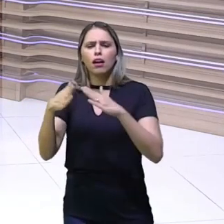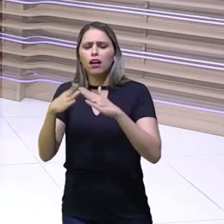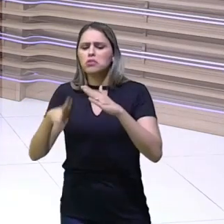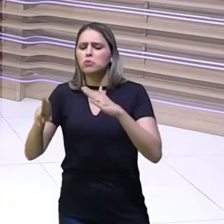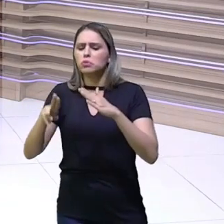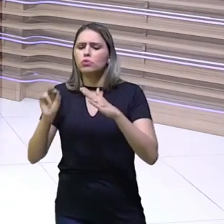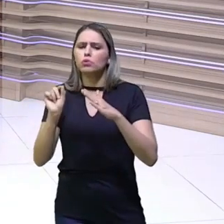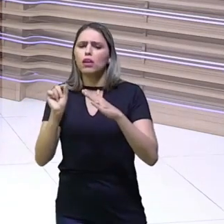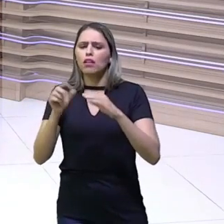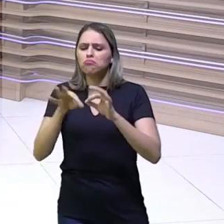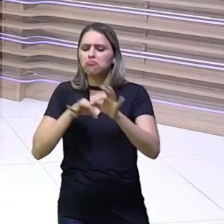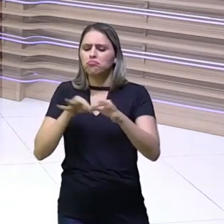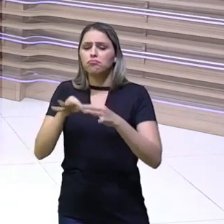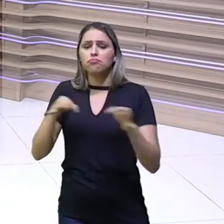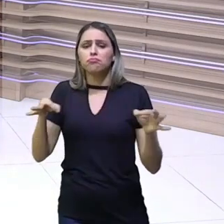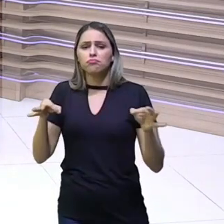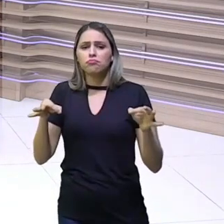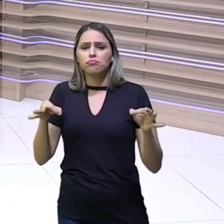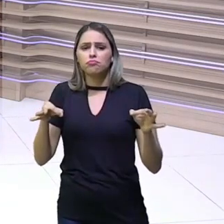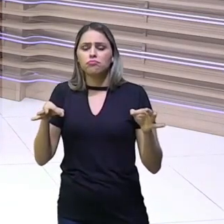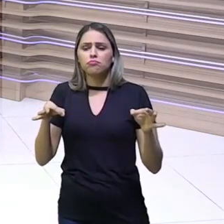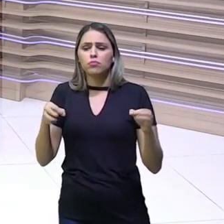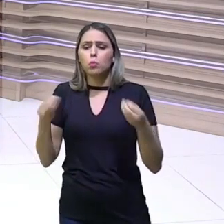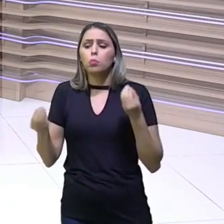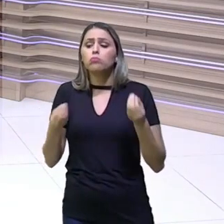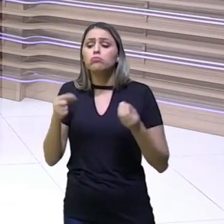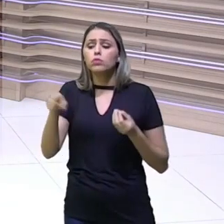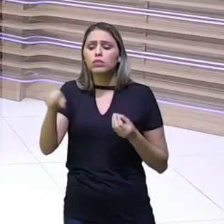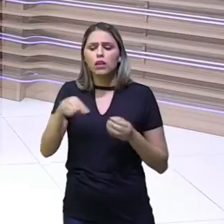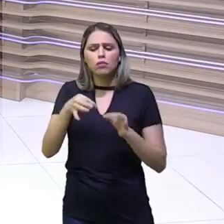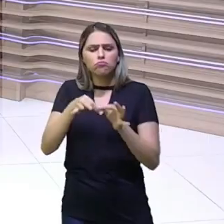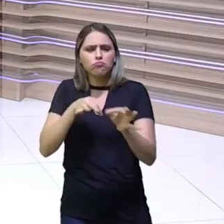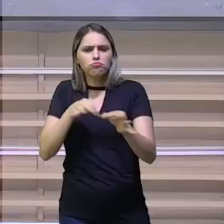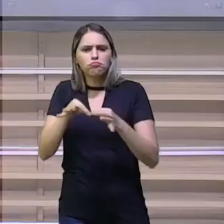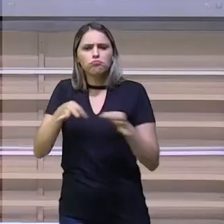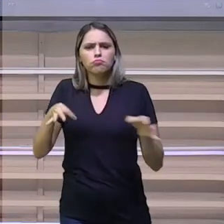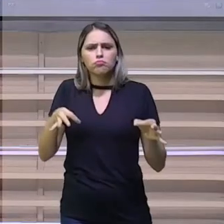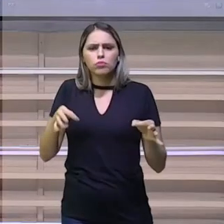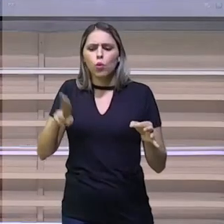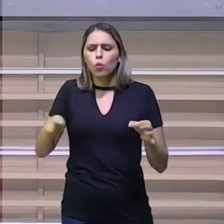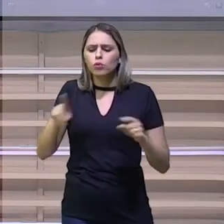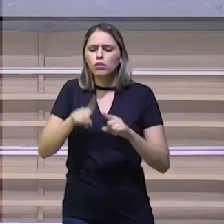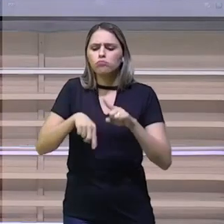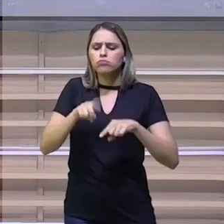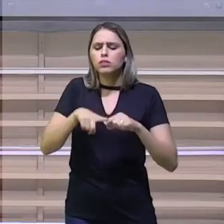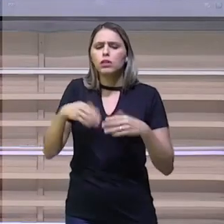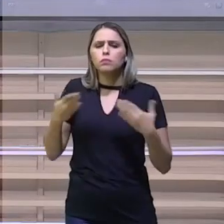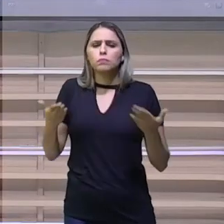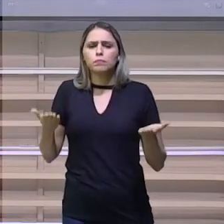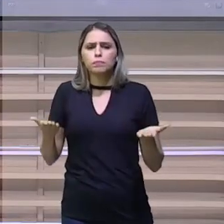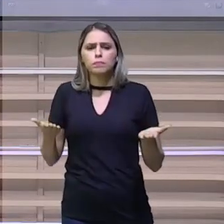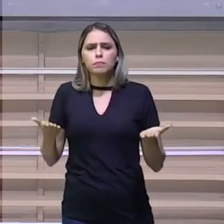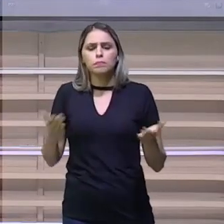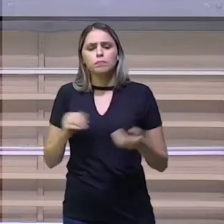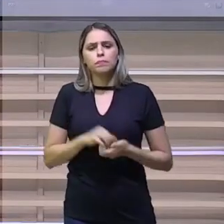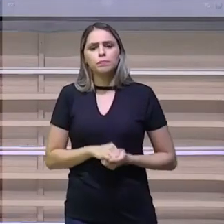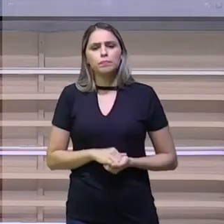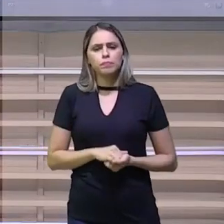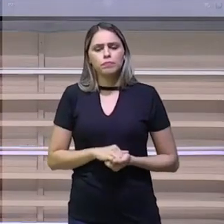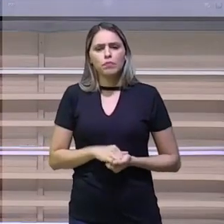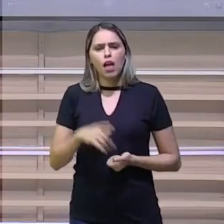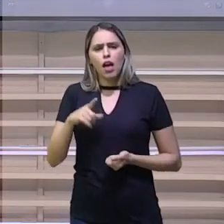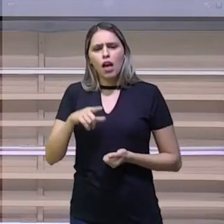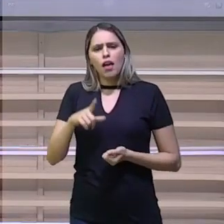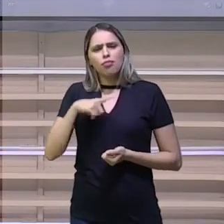para medir? Com que você mede? Temos aí algumas demonstrações que